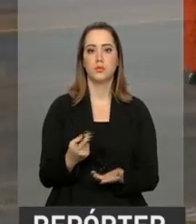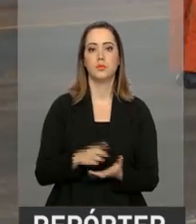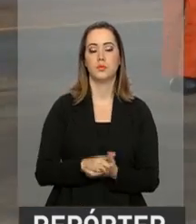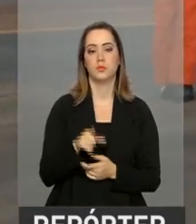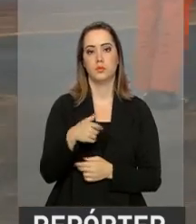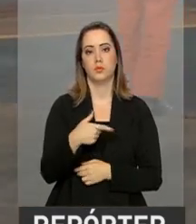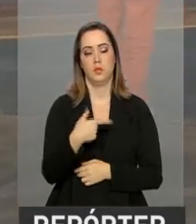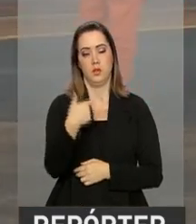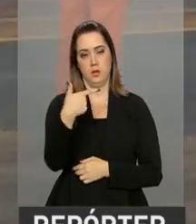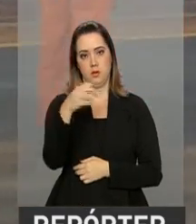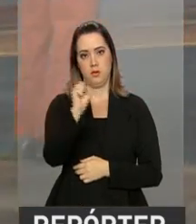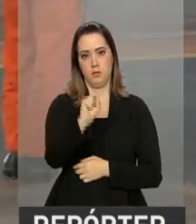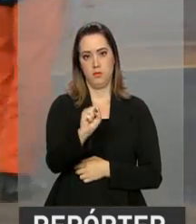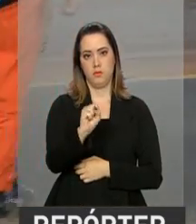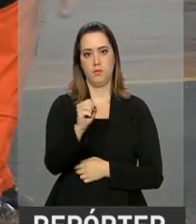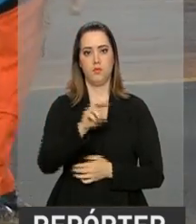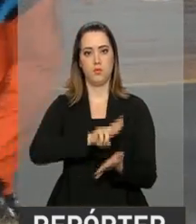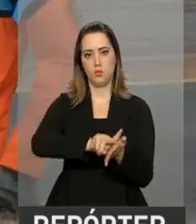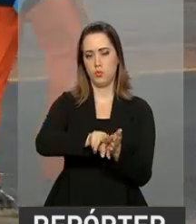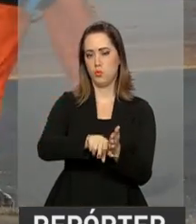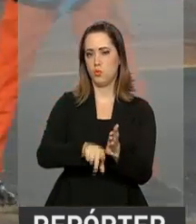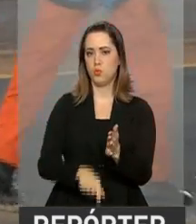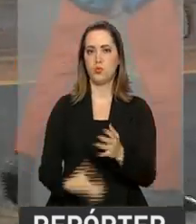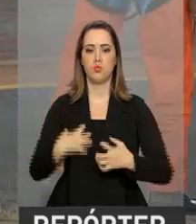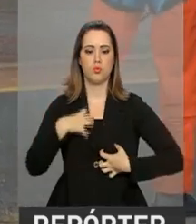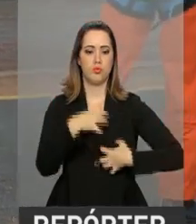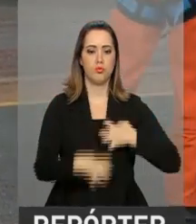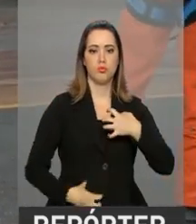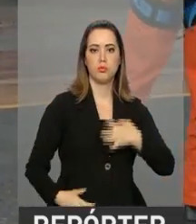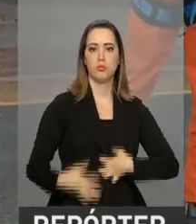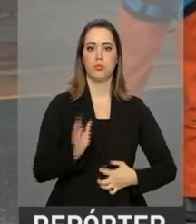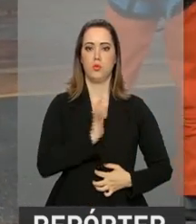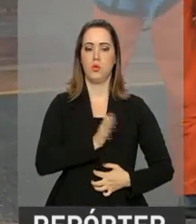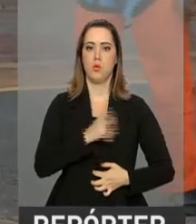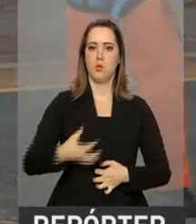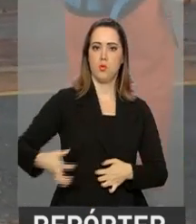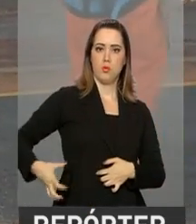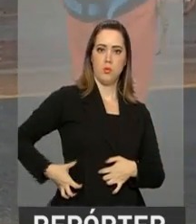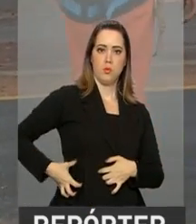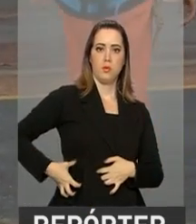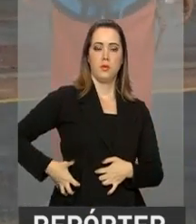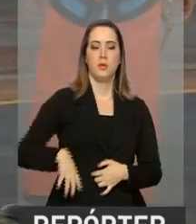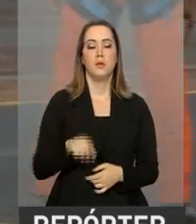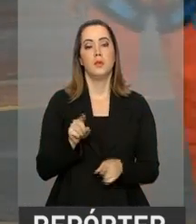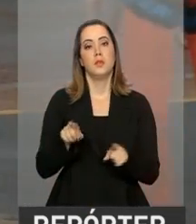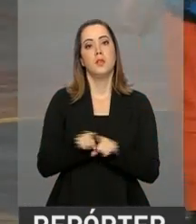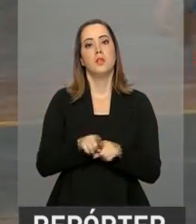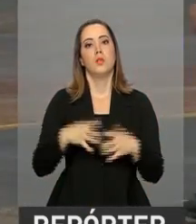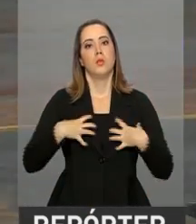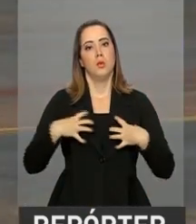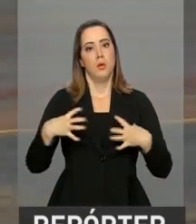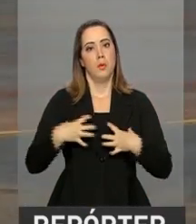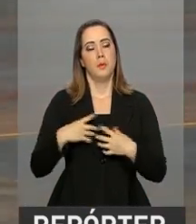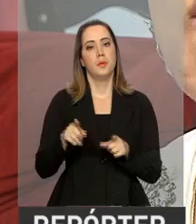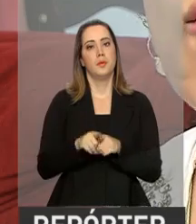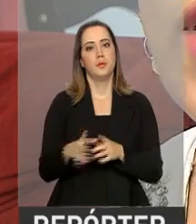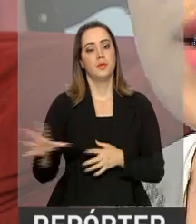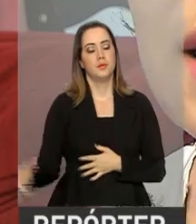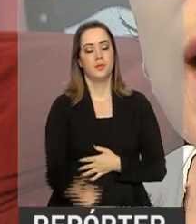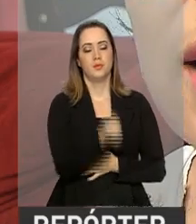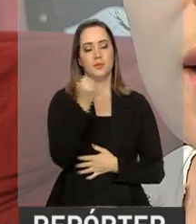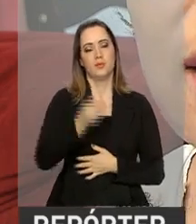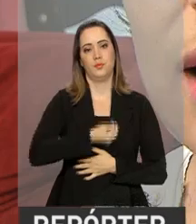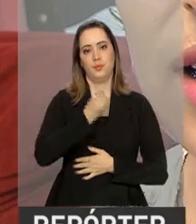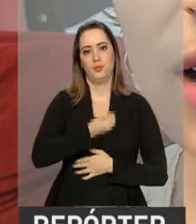28 órgãos como corações fígado pâncreas e pulmão salvando a vida de pessoas como a menina na Júlia